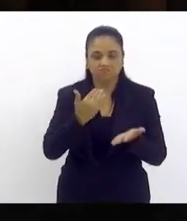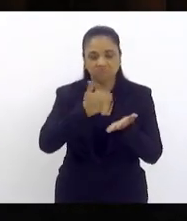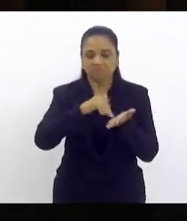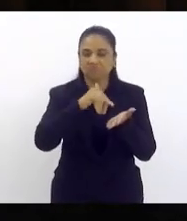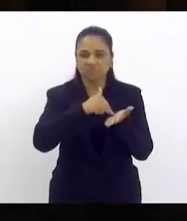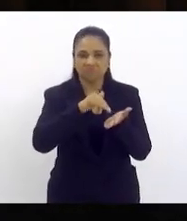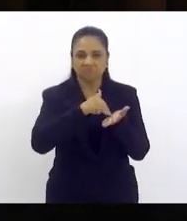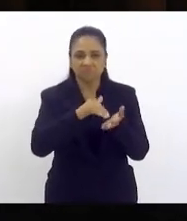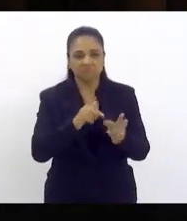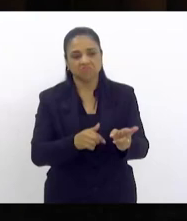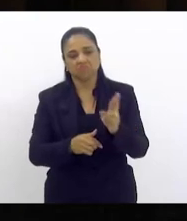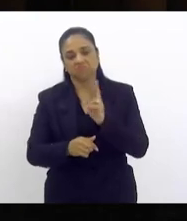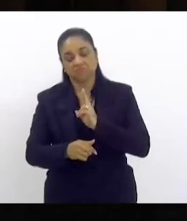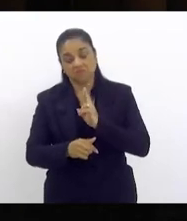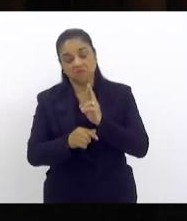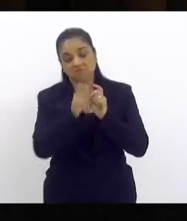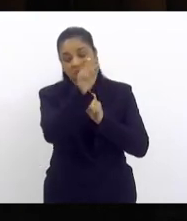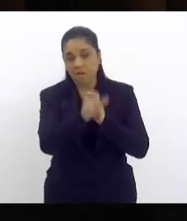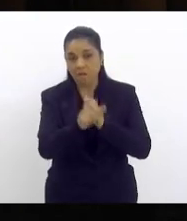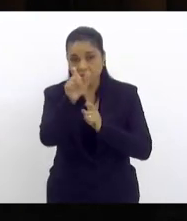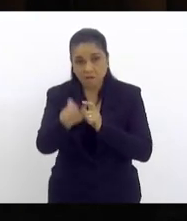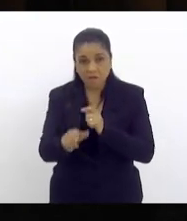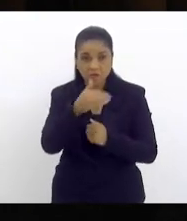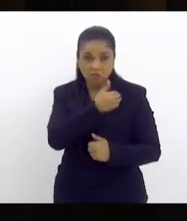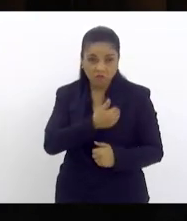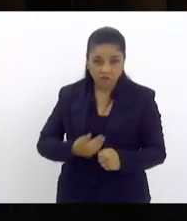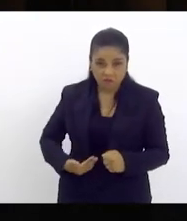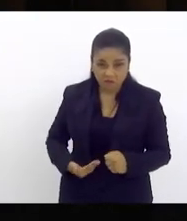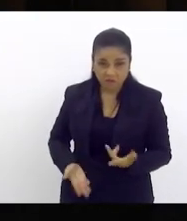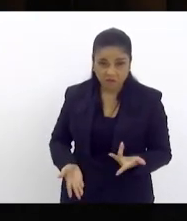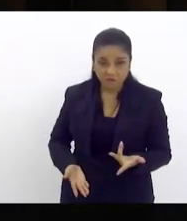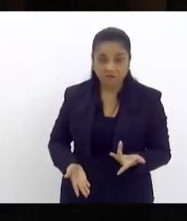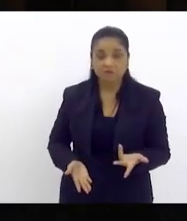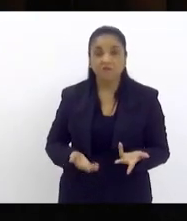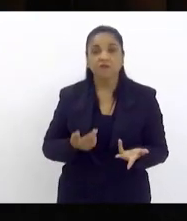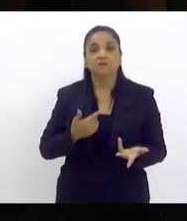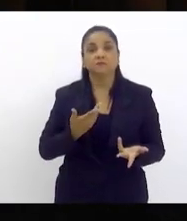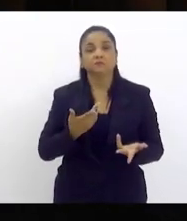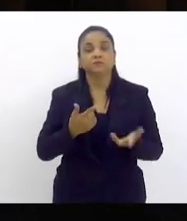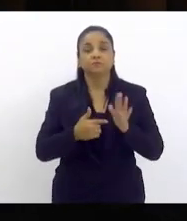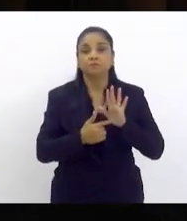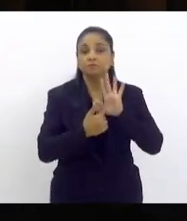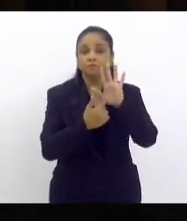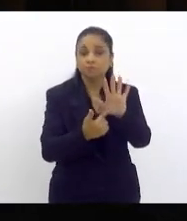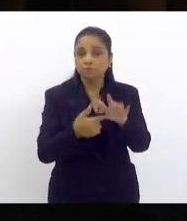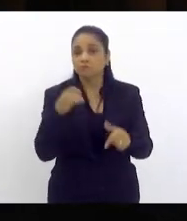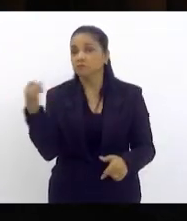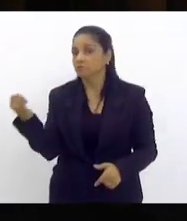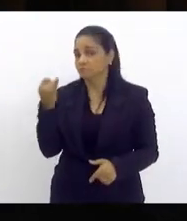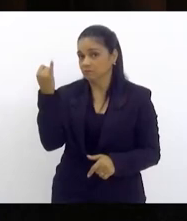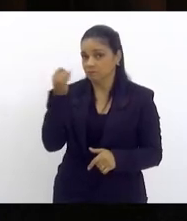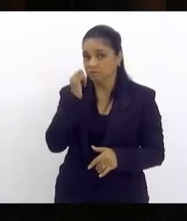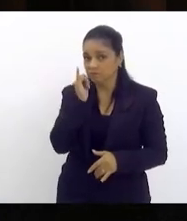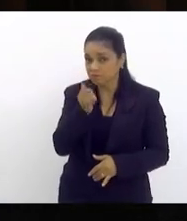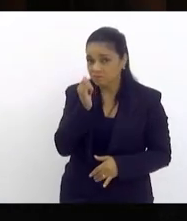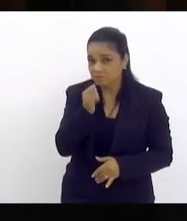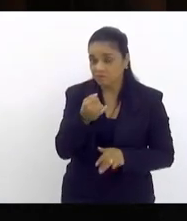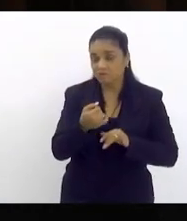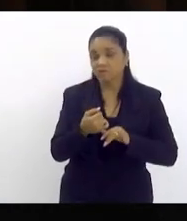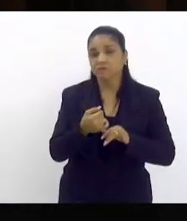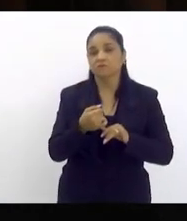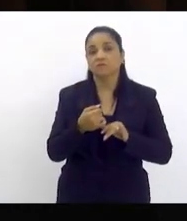secretários do governo que ali estavam. Então, nesse sentido, é importante dizer que nós vamos